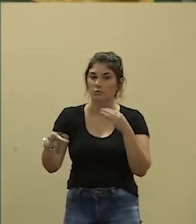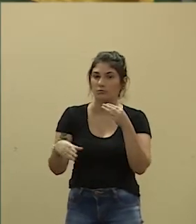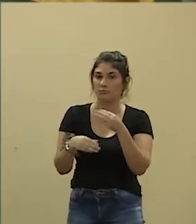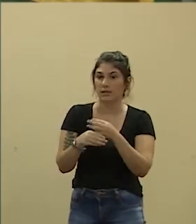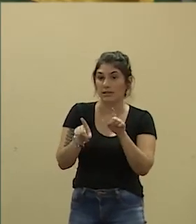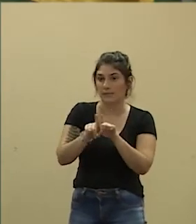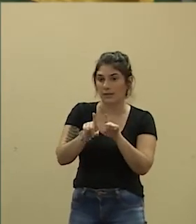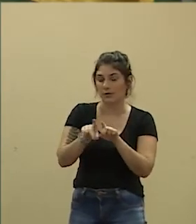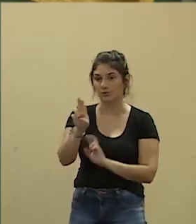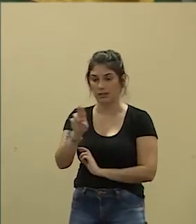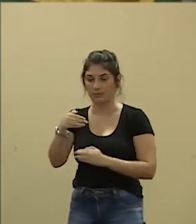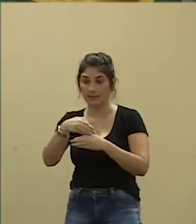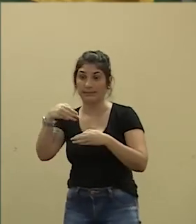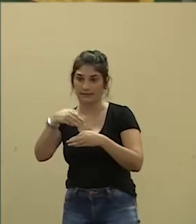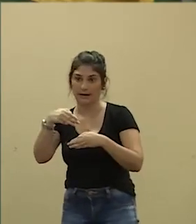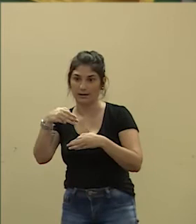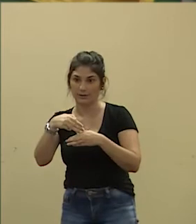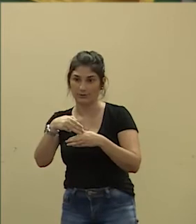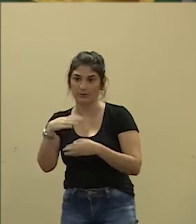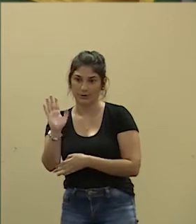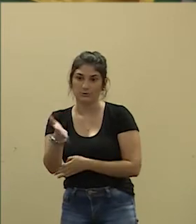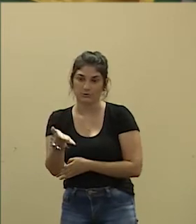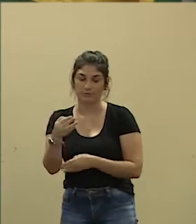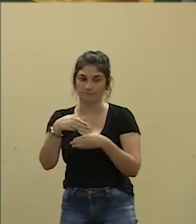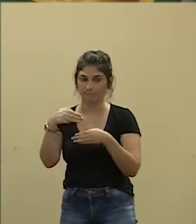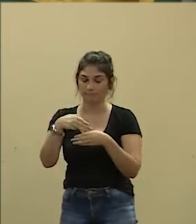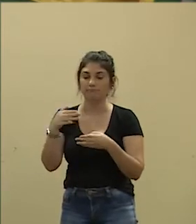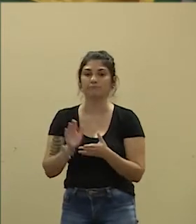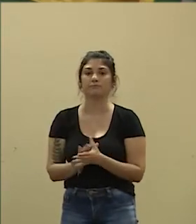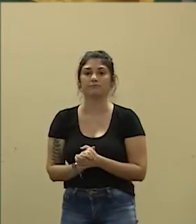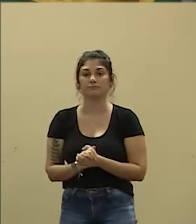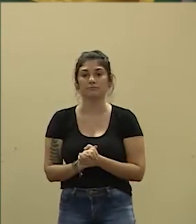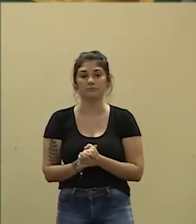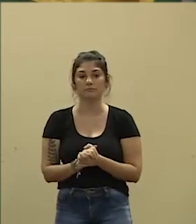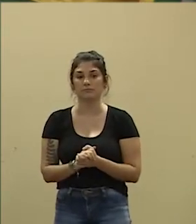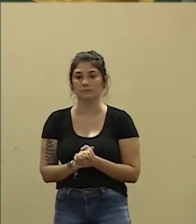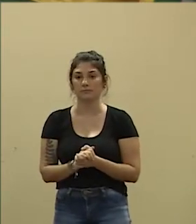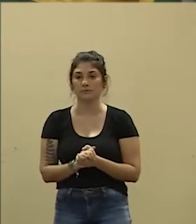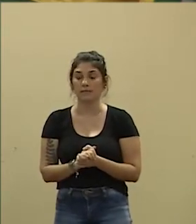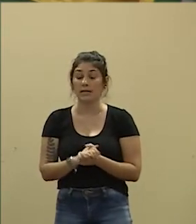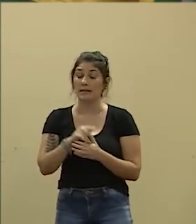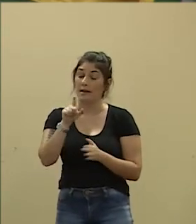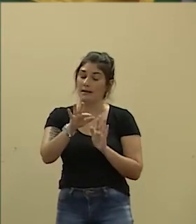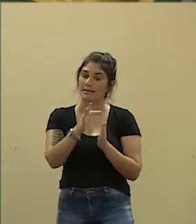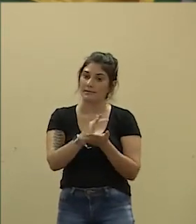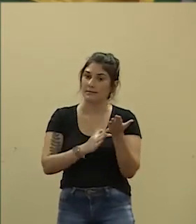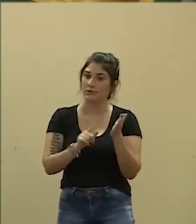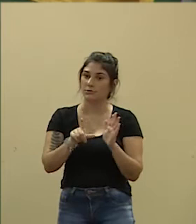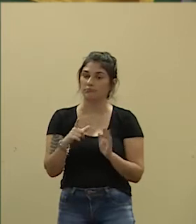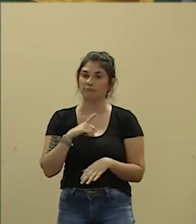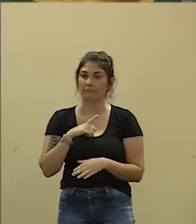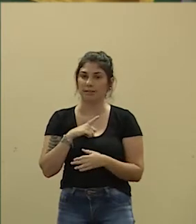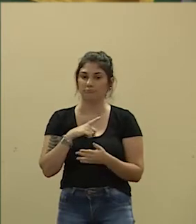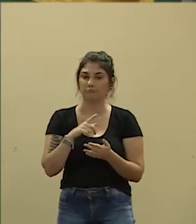minha dissertação de mestrado quando eu defendi em 2011 e aí faz um relato né a do que seria o dia d